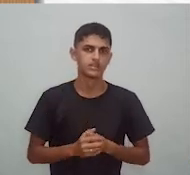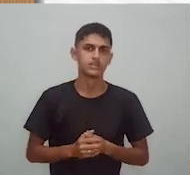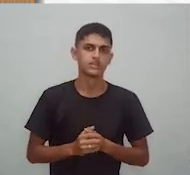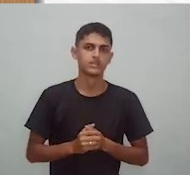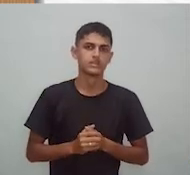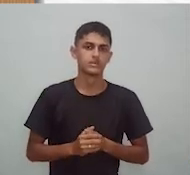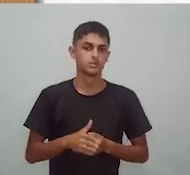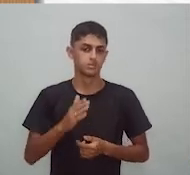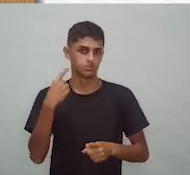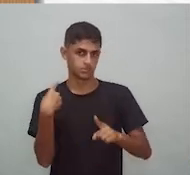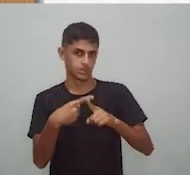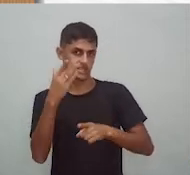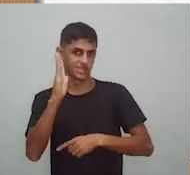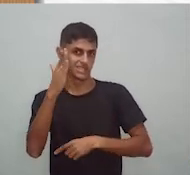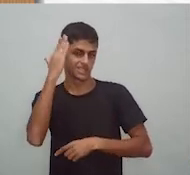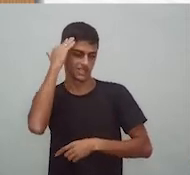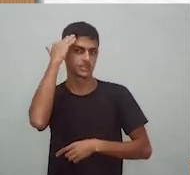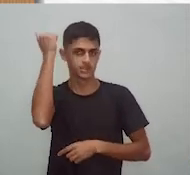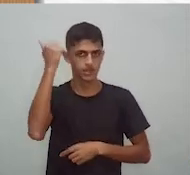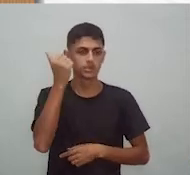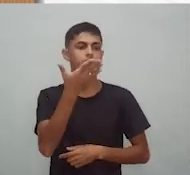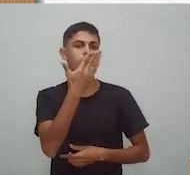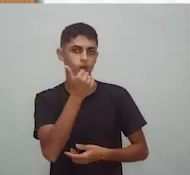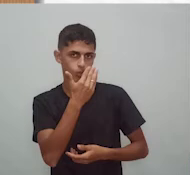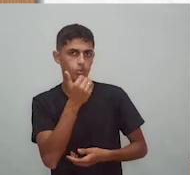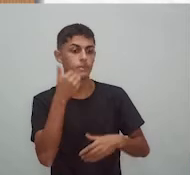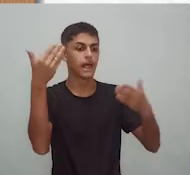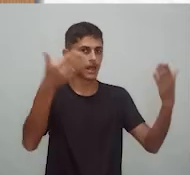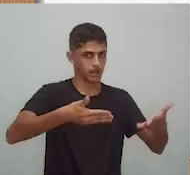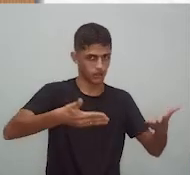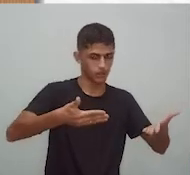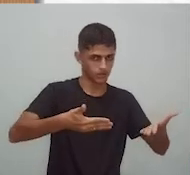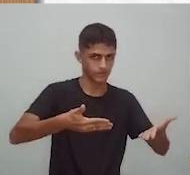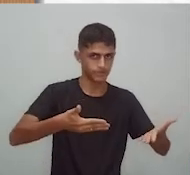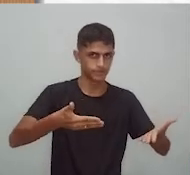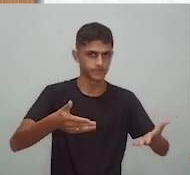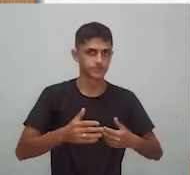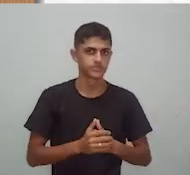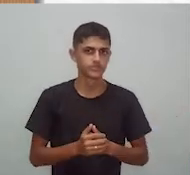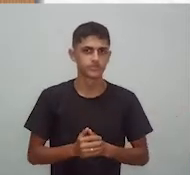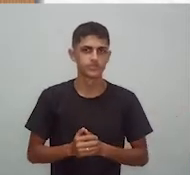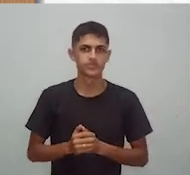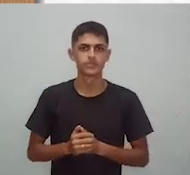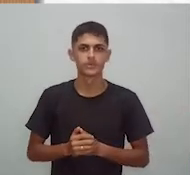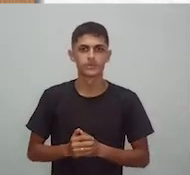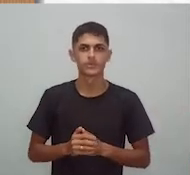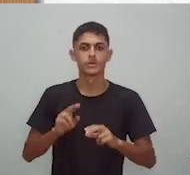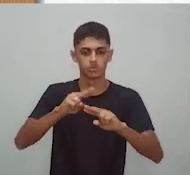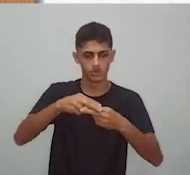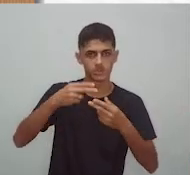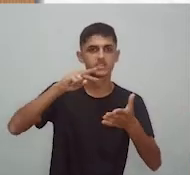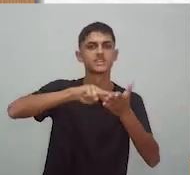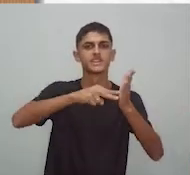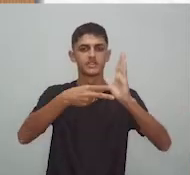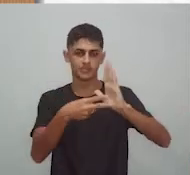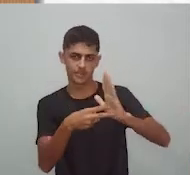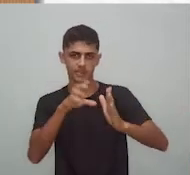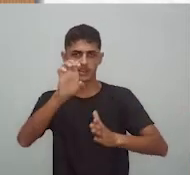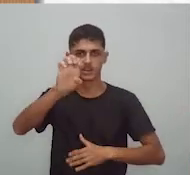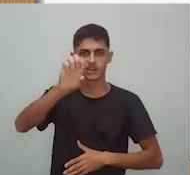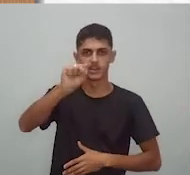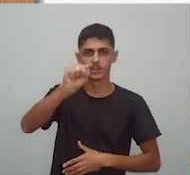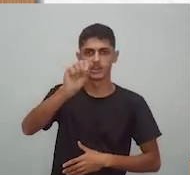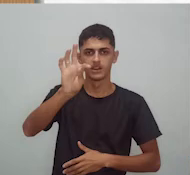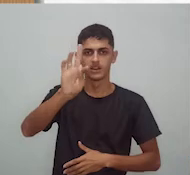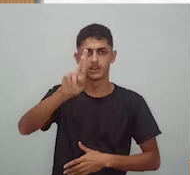que o que estava naturalmente no momento de relaxamento. Então, isso é um momento de estresse para o nosso corpo, ele sai do momento de